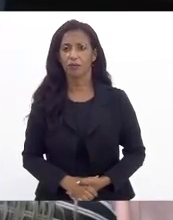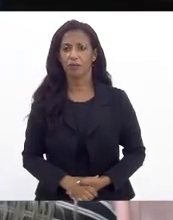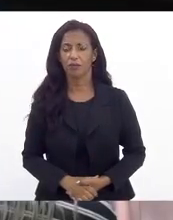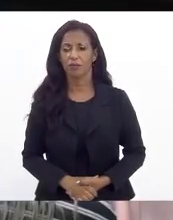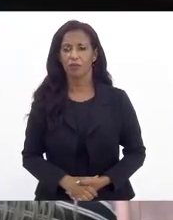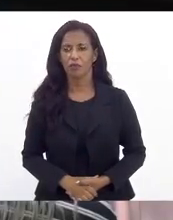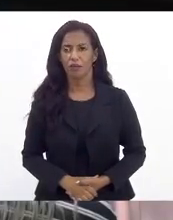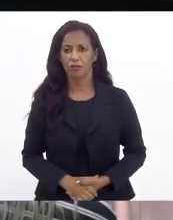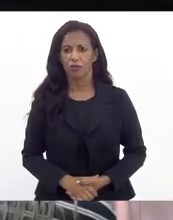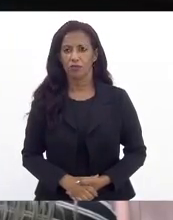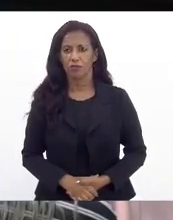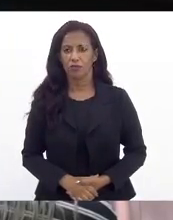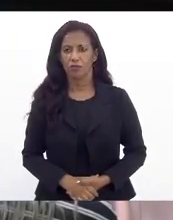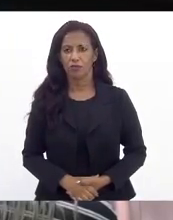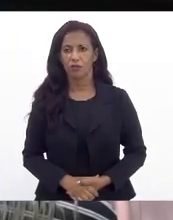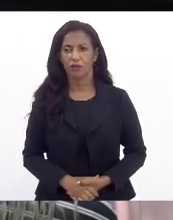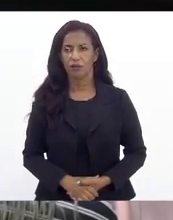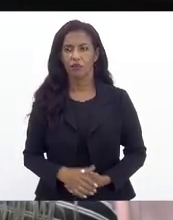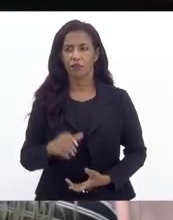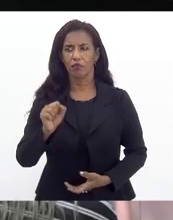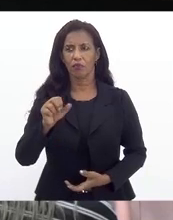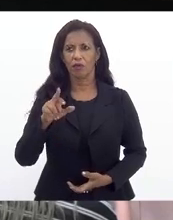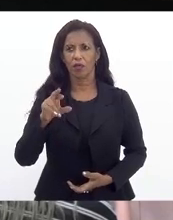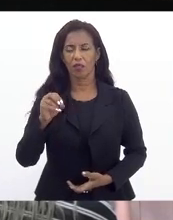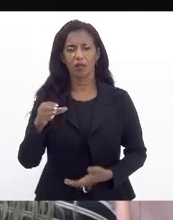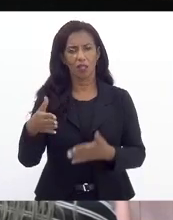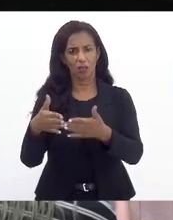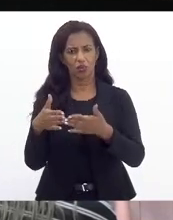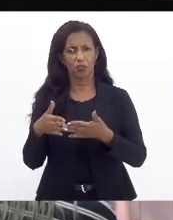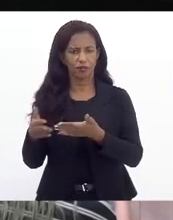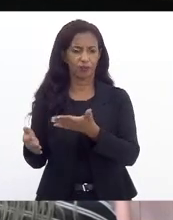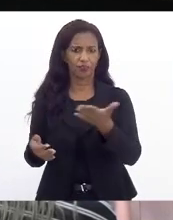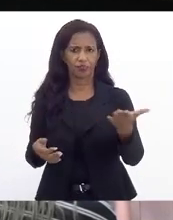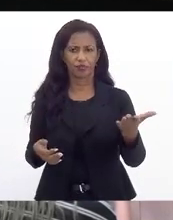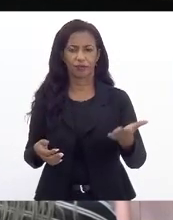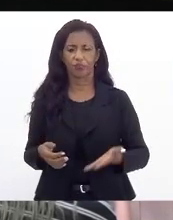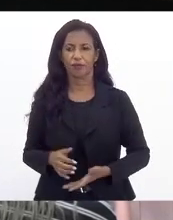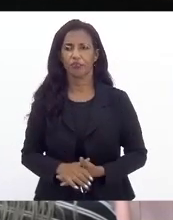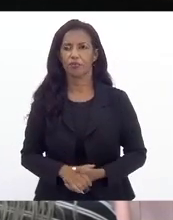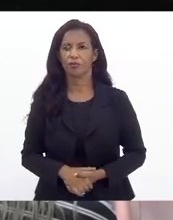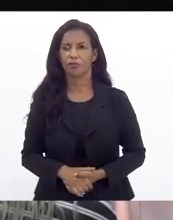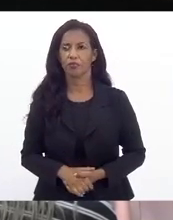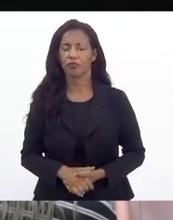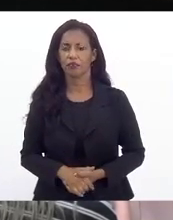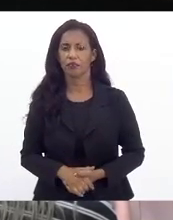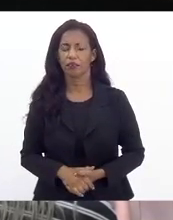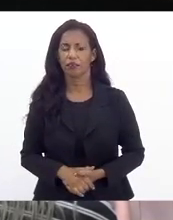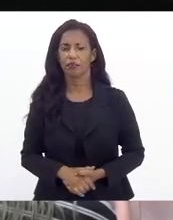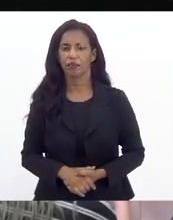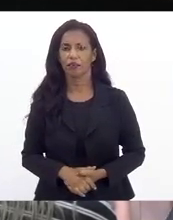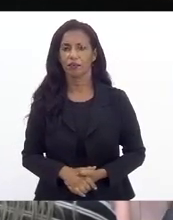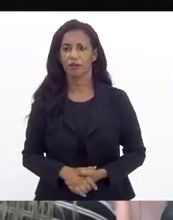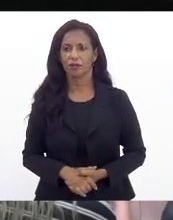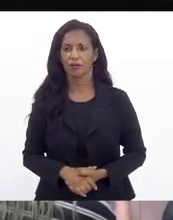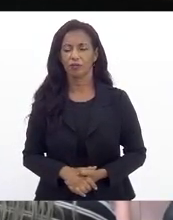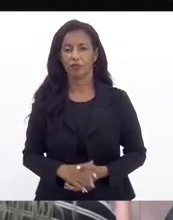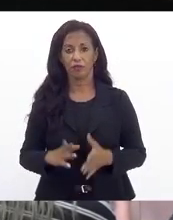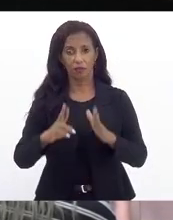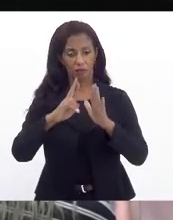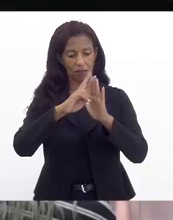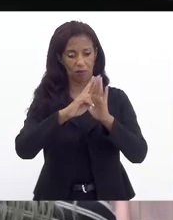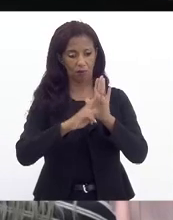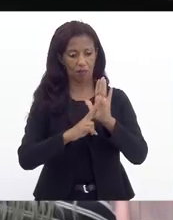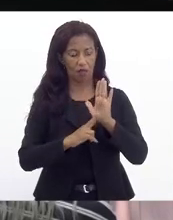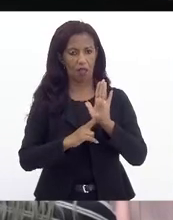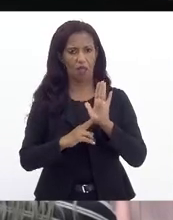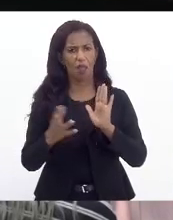vamos passar para o doutor Sérgio por favor bom deputado as regras da